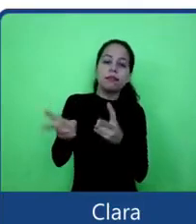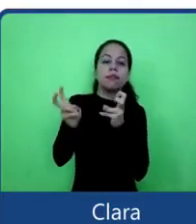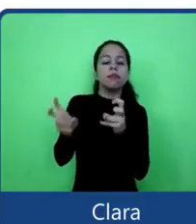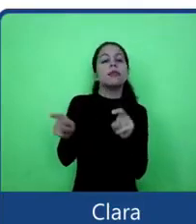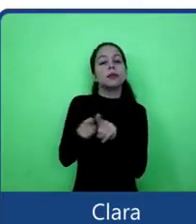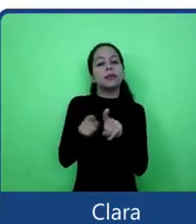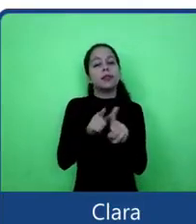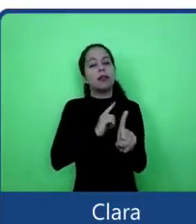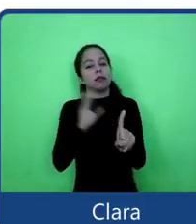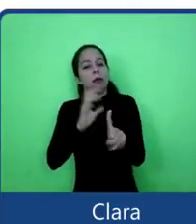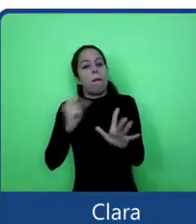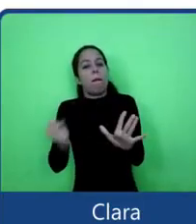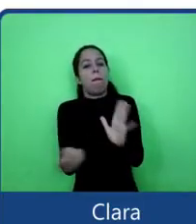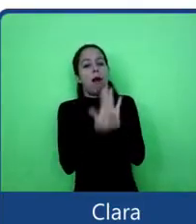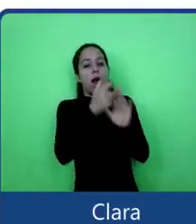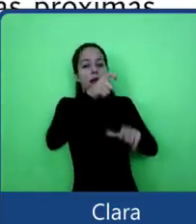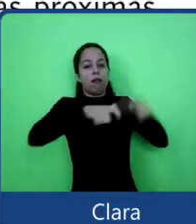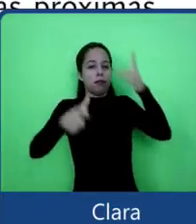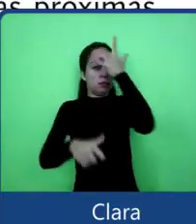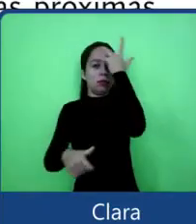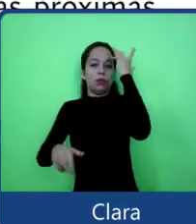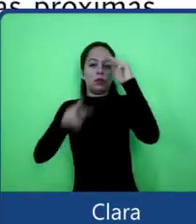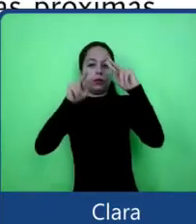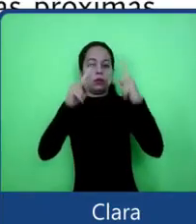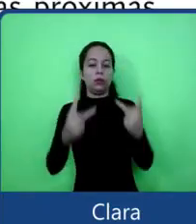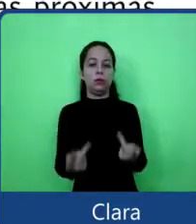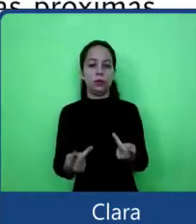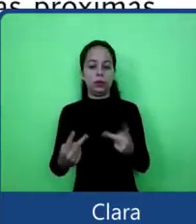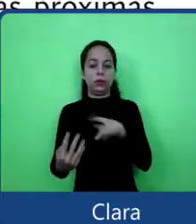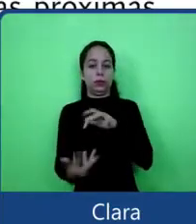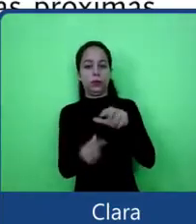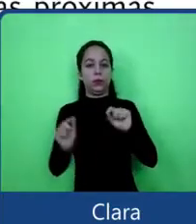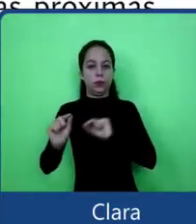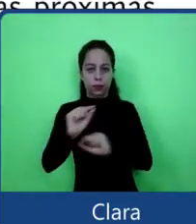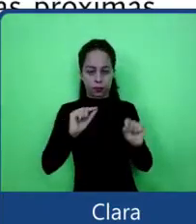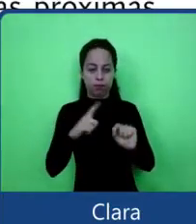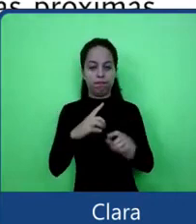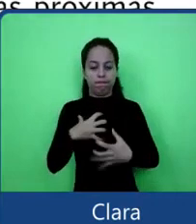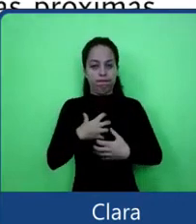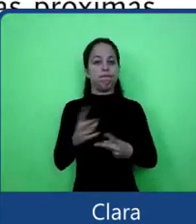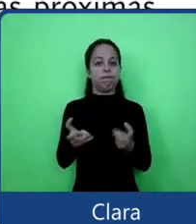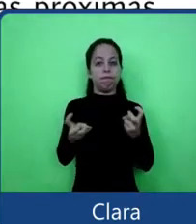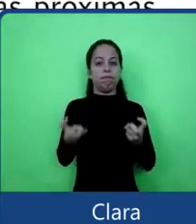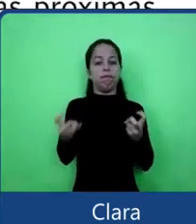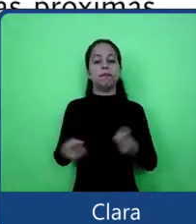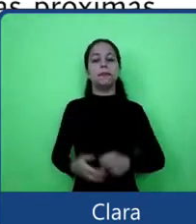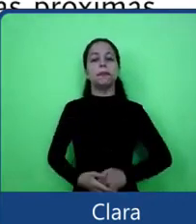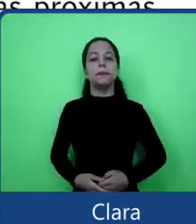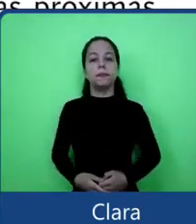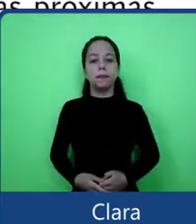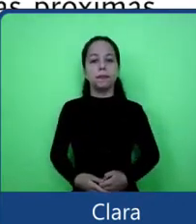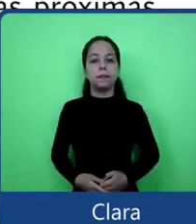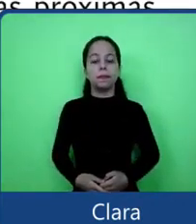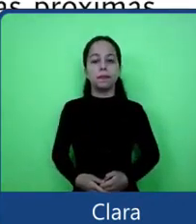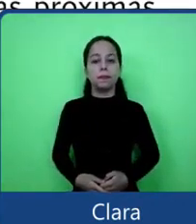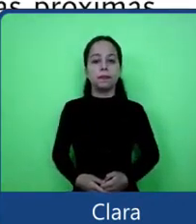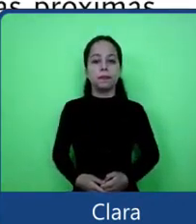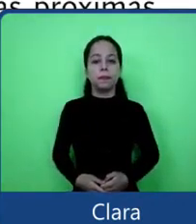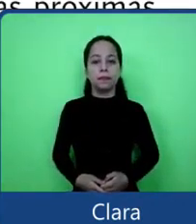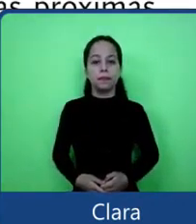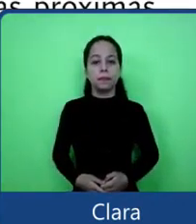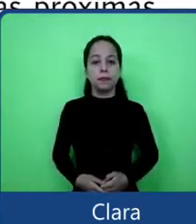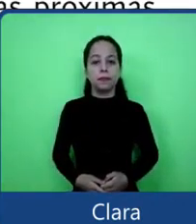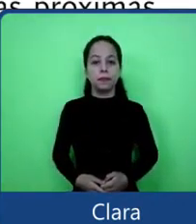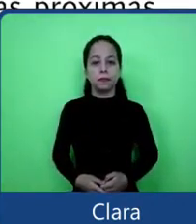uma maneira diferente também ao redor do mundo. E a gente, além da gente pensar nas